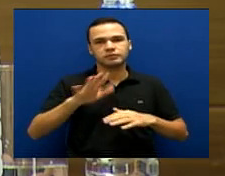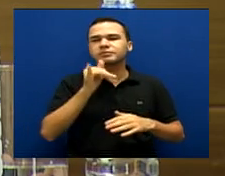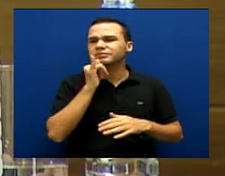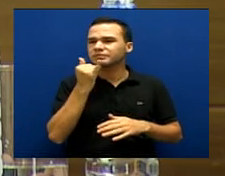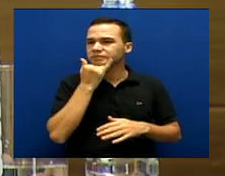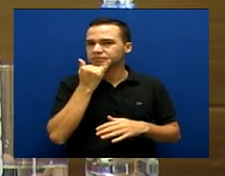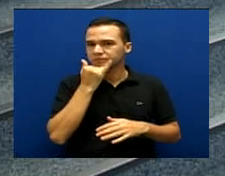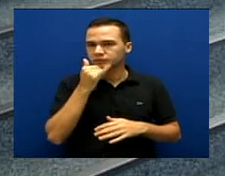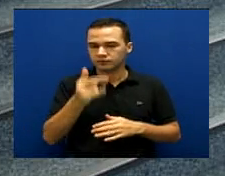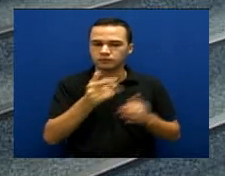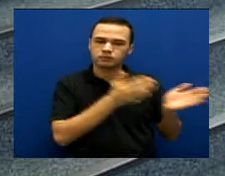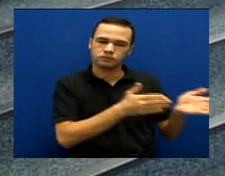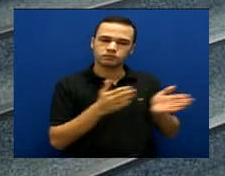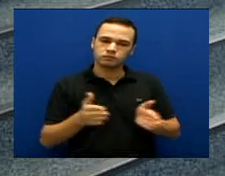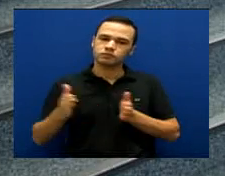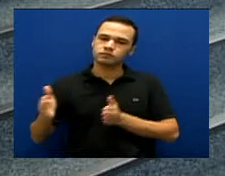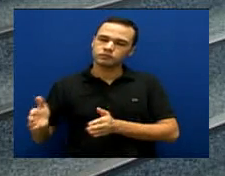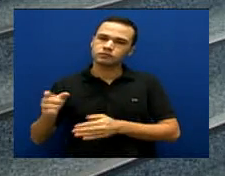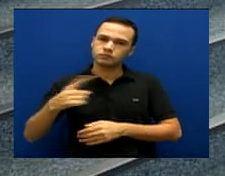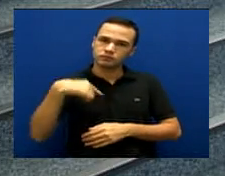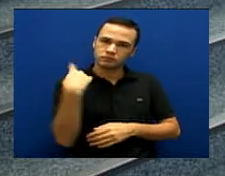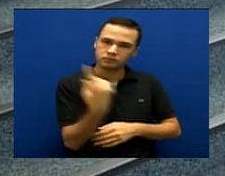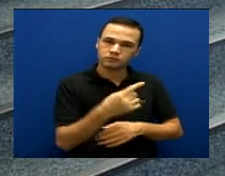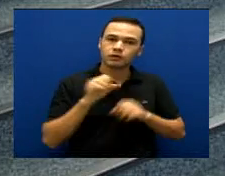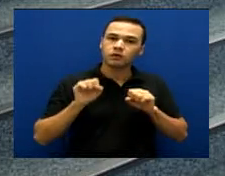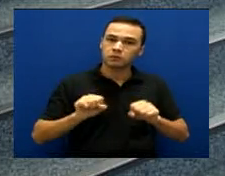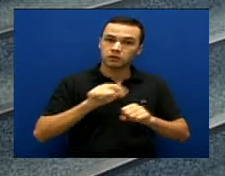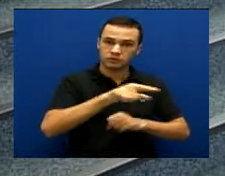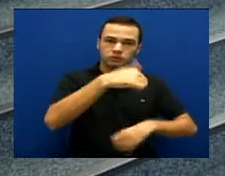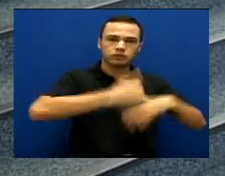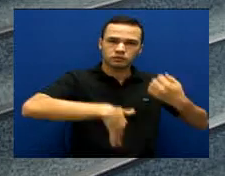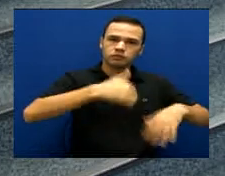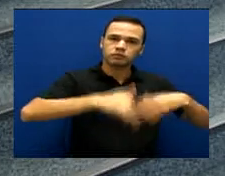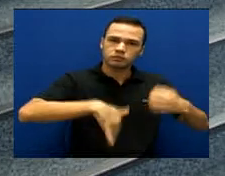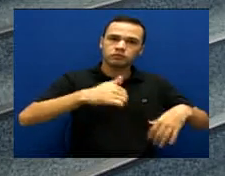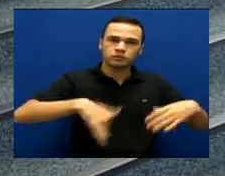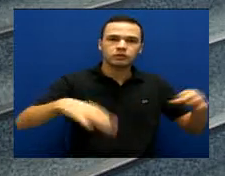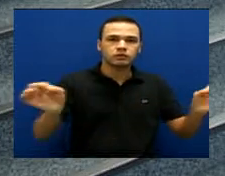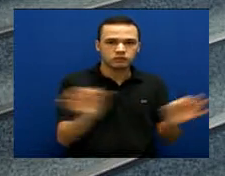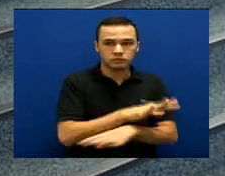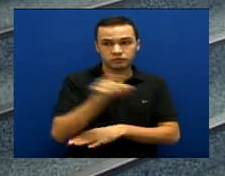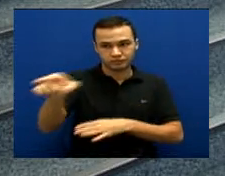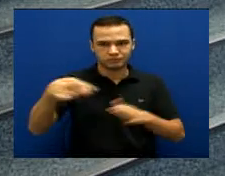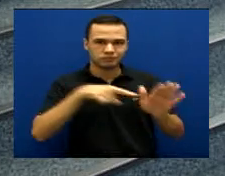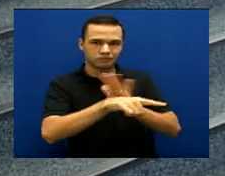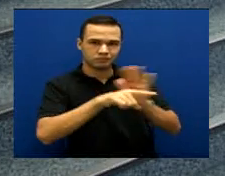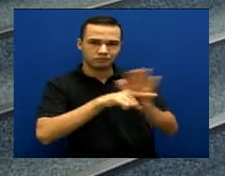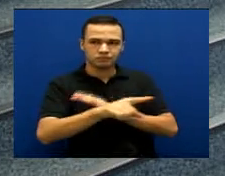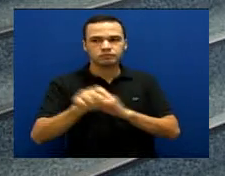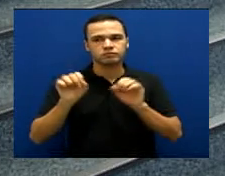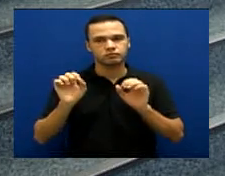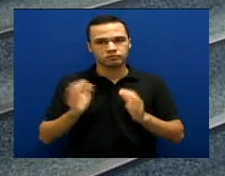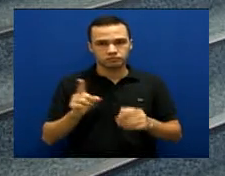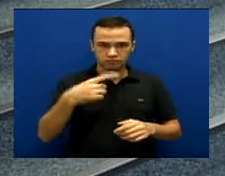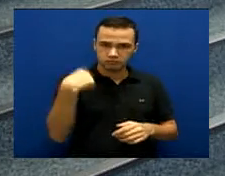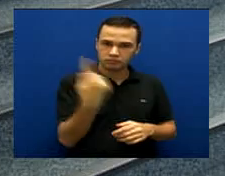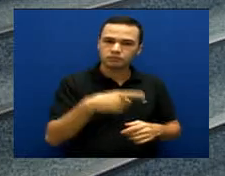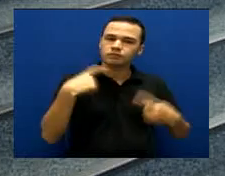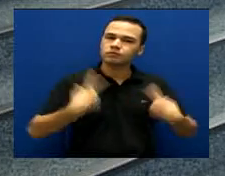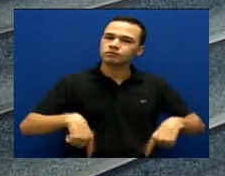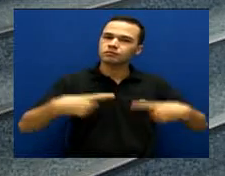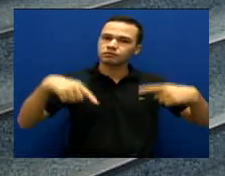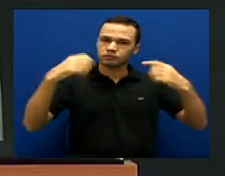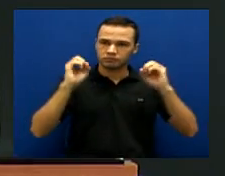o regimento no caso a gente pode ir só encerrarem esgotarem todas as prestações depois ele também pergunta os vereadores ea gente fazer um debate